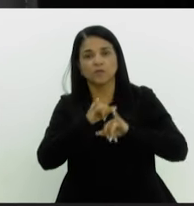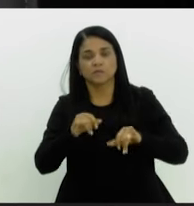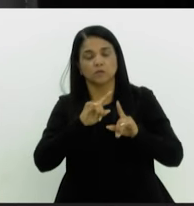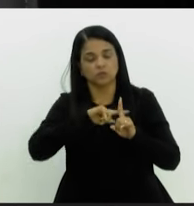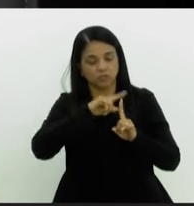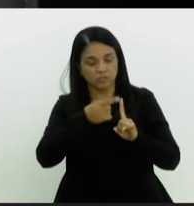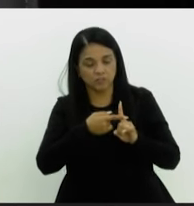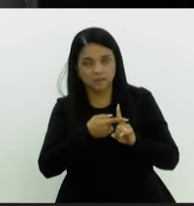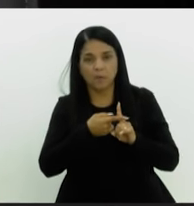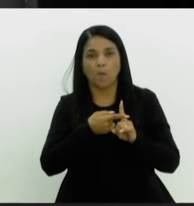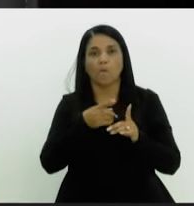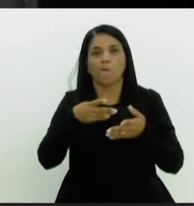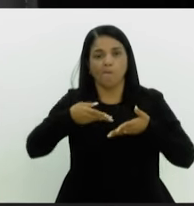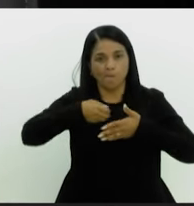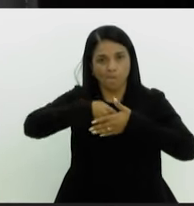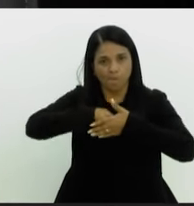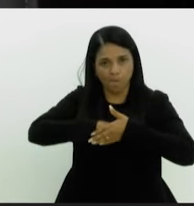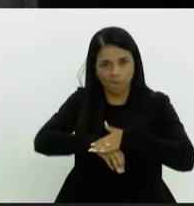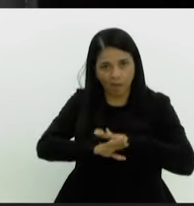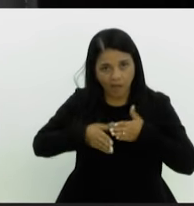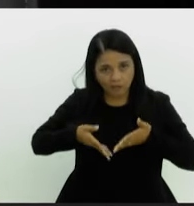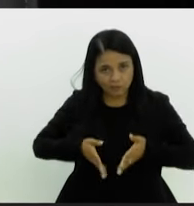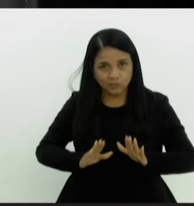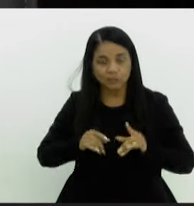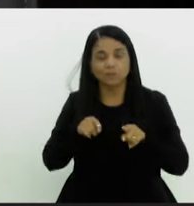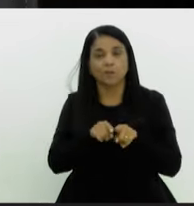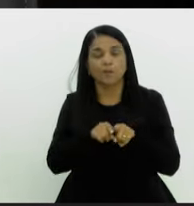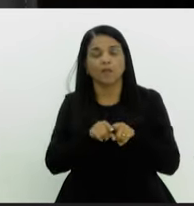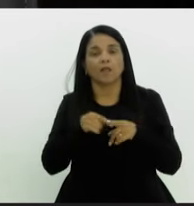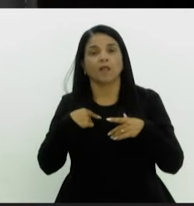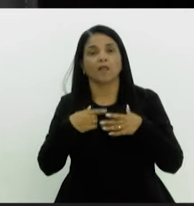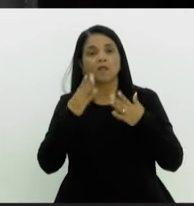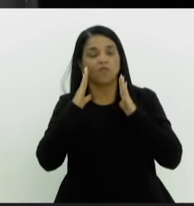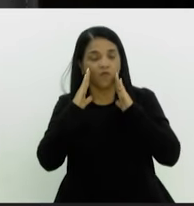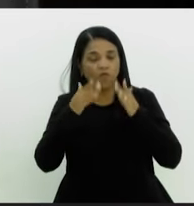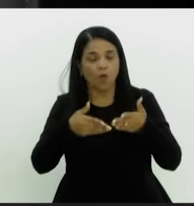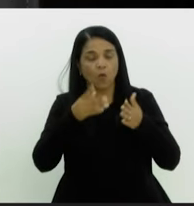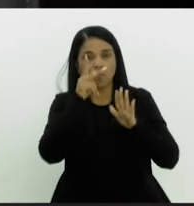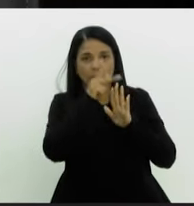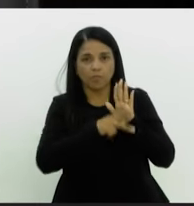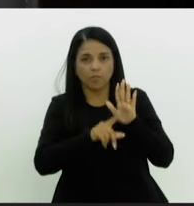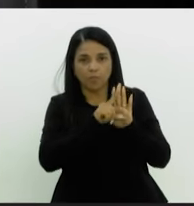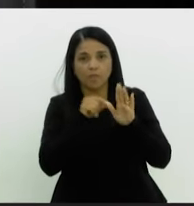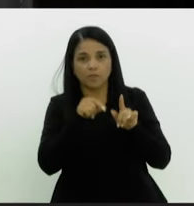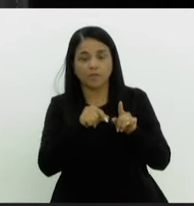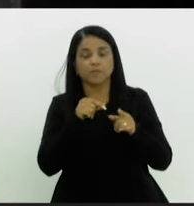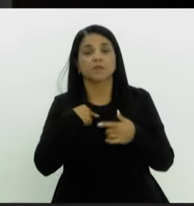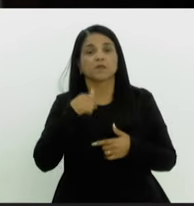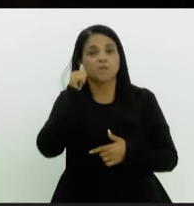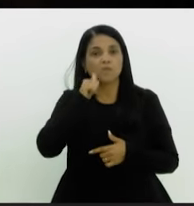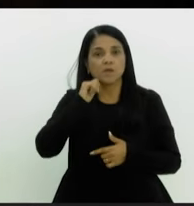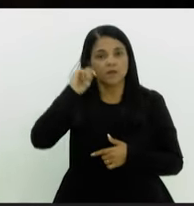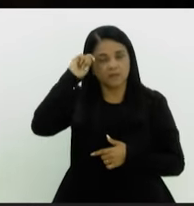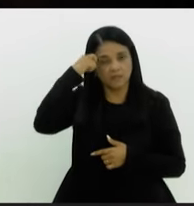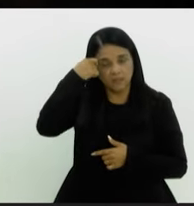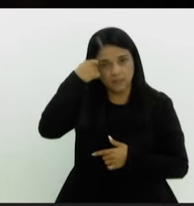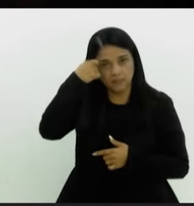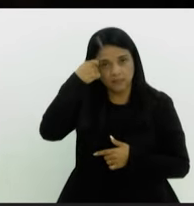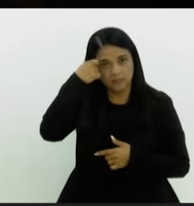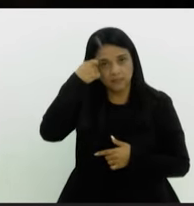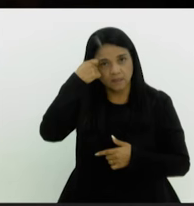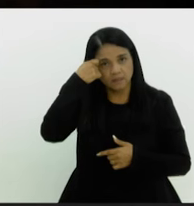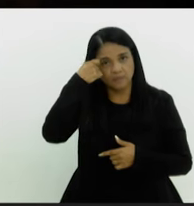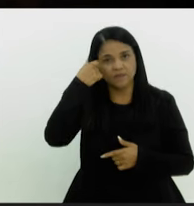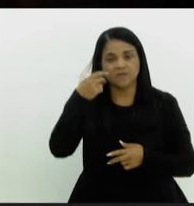e o foco é destinado às mulheres negras e em privação de liberdade e as denúncias